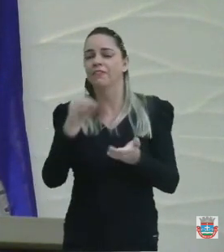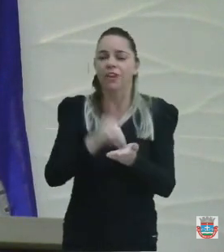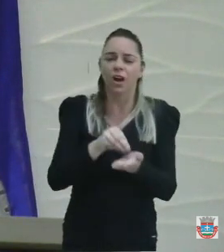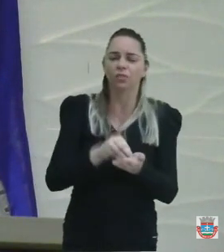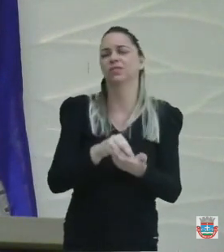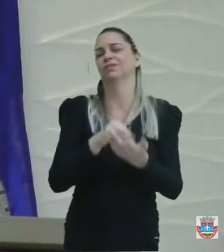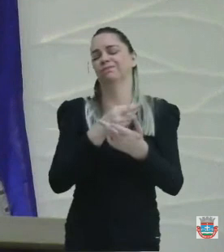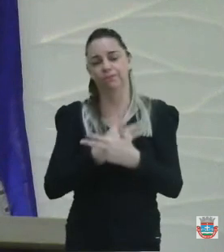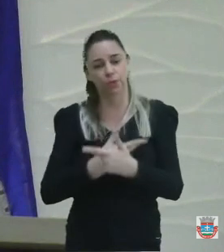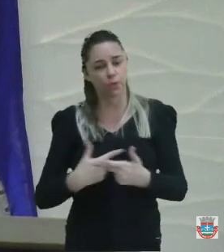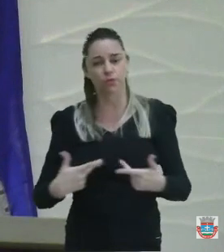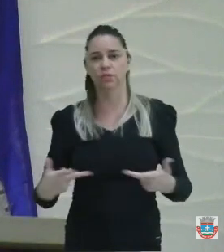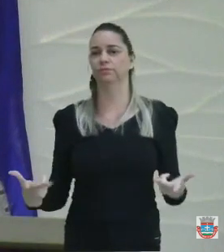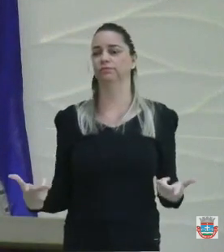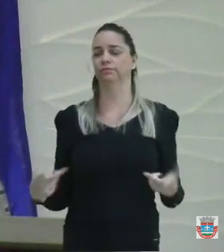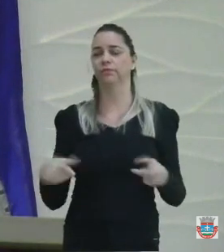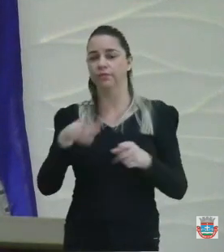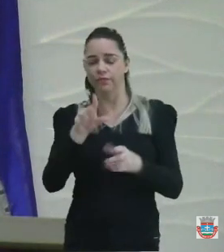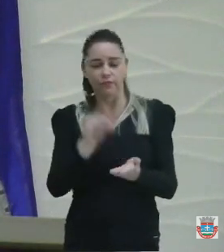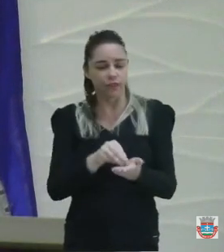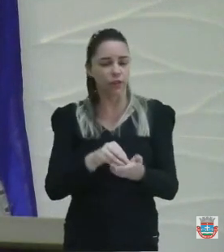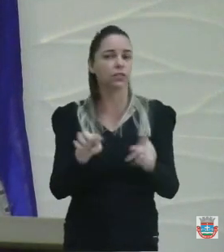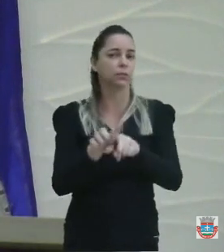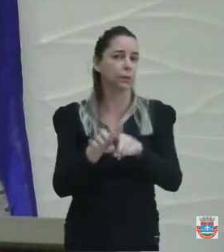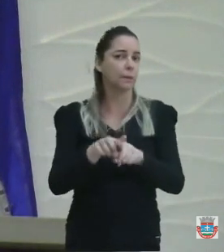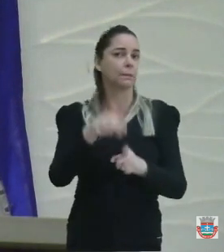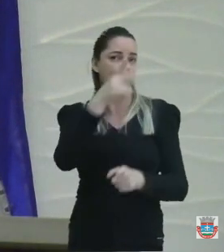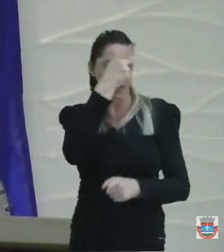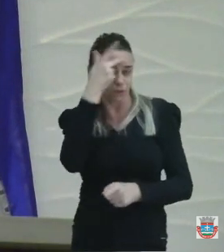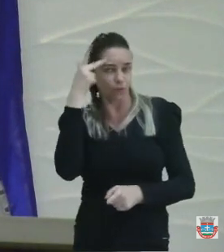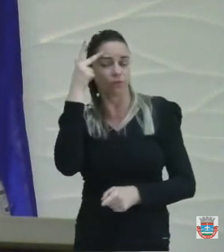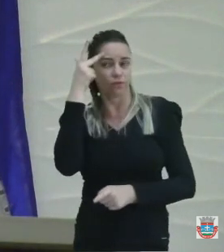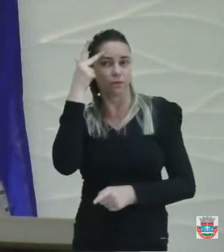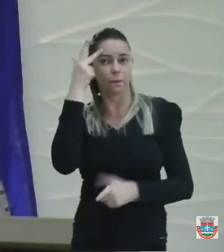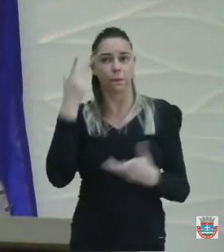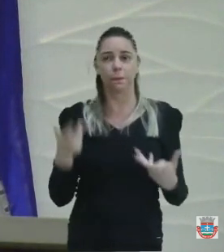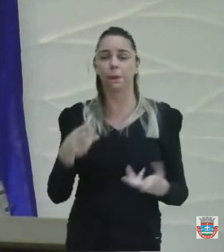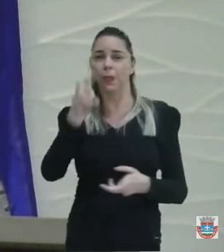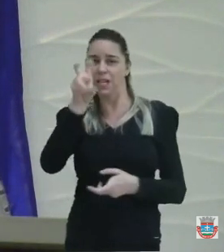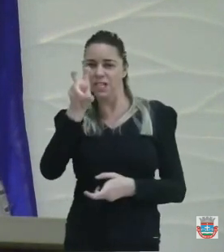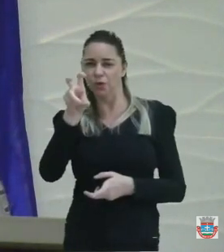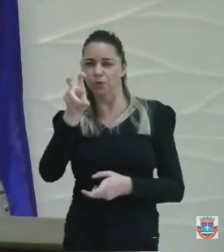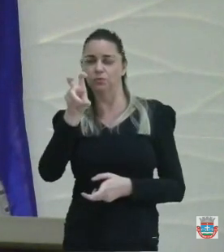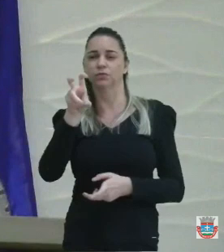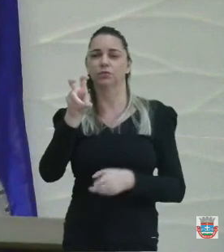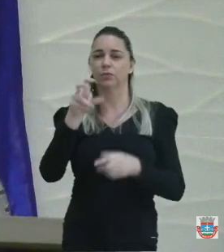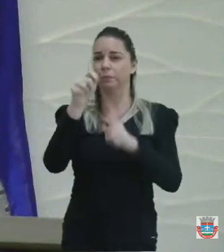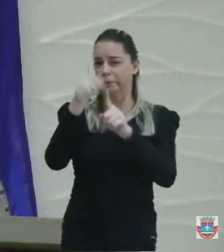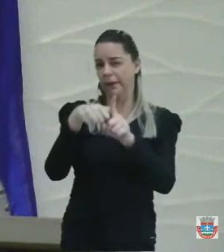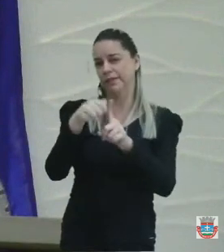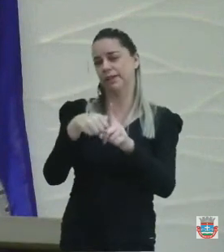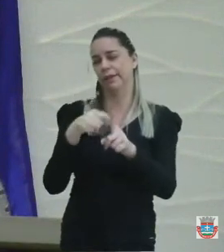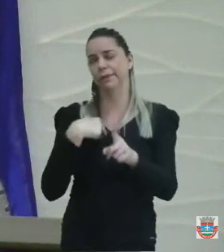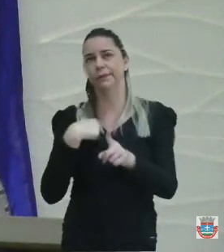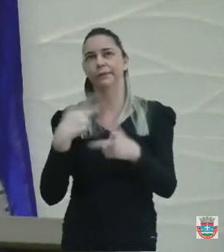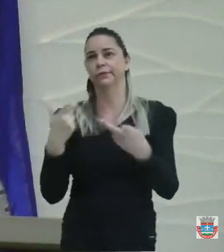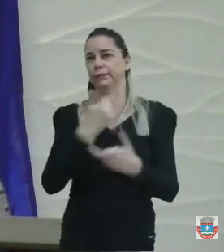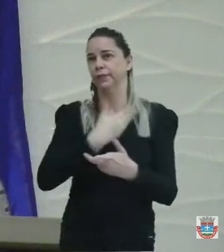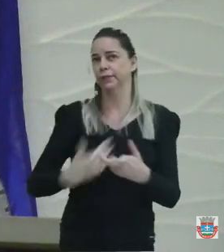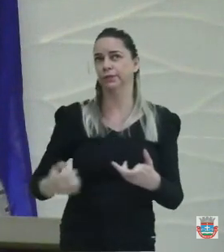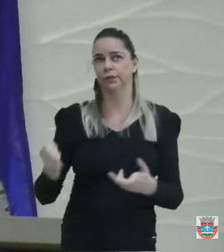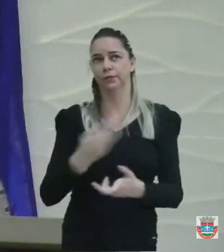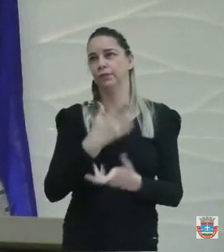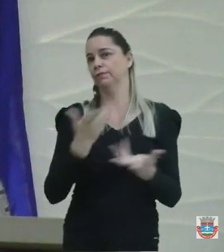material, falta gente. Já está no quinto mês desse novo governo. Eu esperava